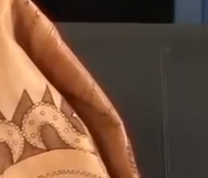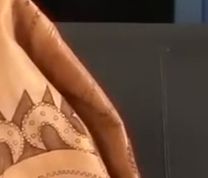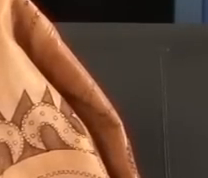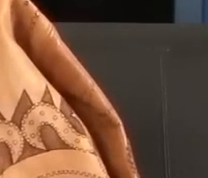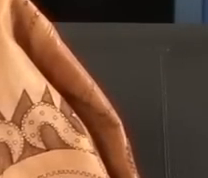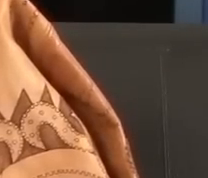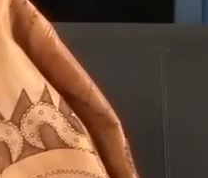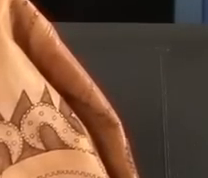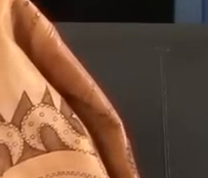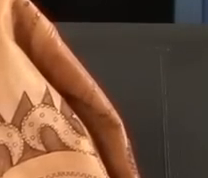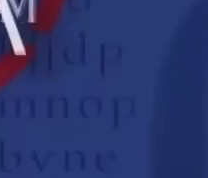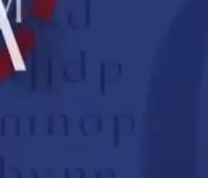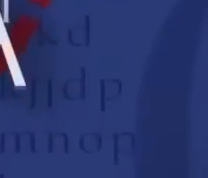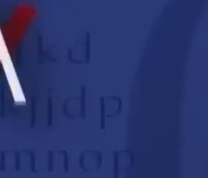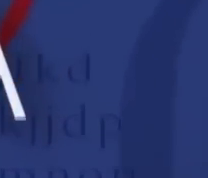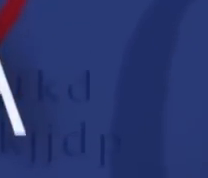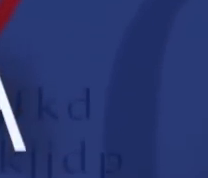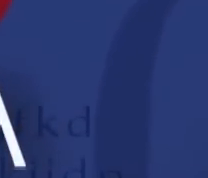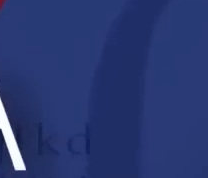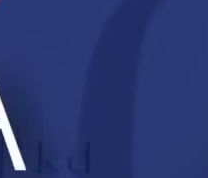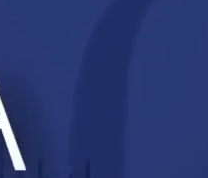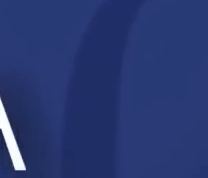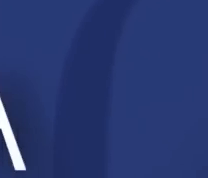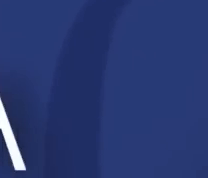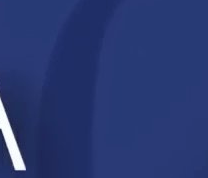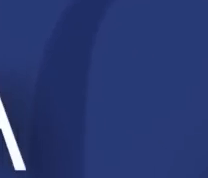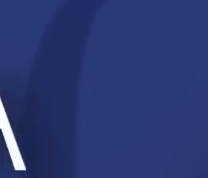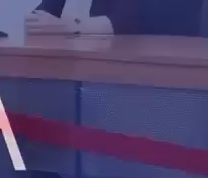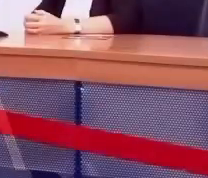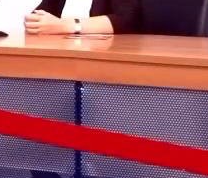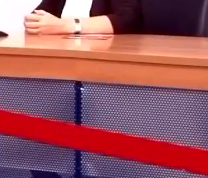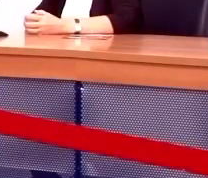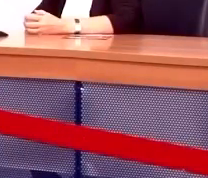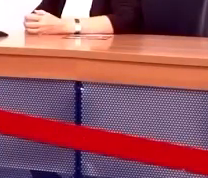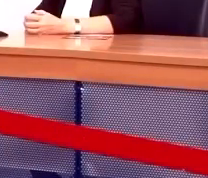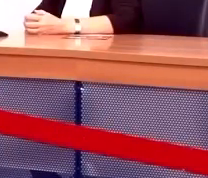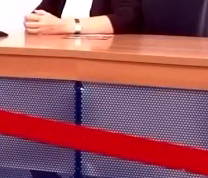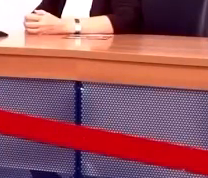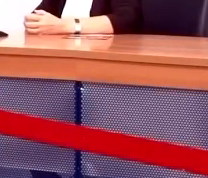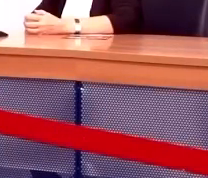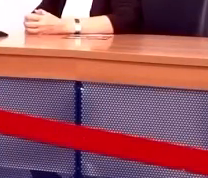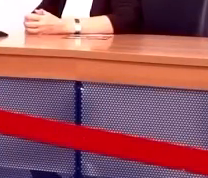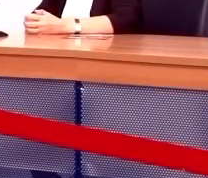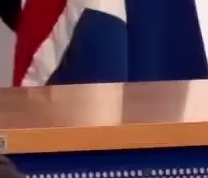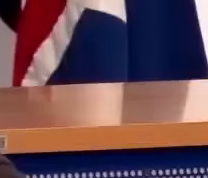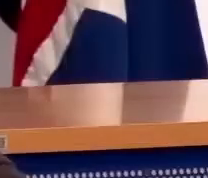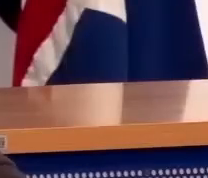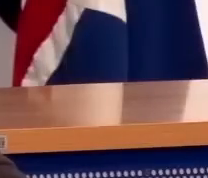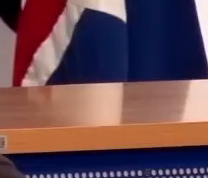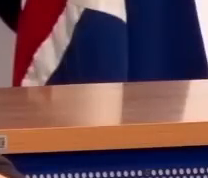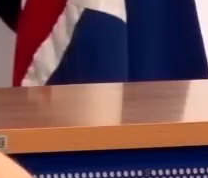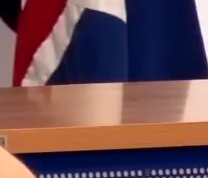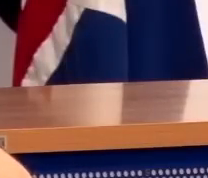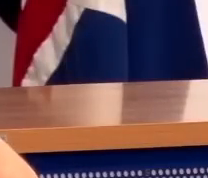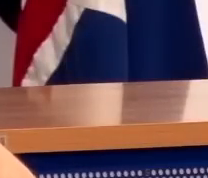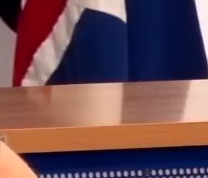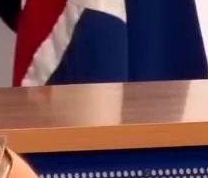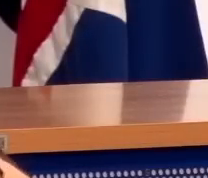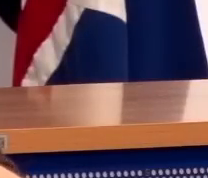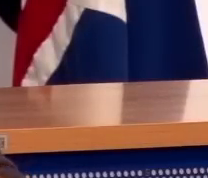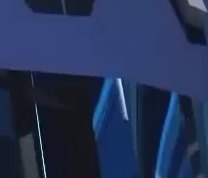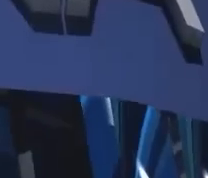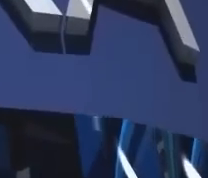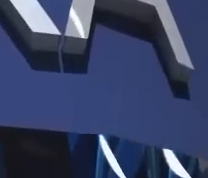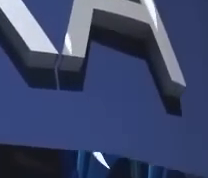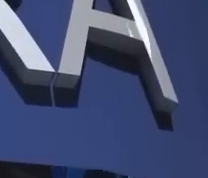personalidades da nossa cidade. Já na sexta-feira, temas relevantes para Guarulhos são debatidos em edição inédita do Câmara em Pauta.